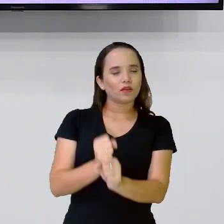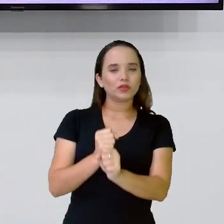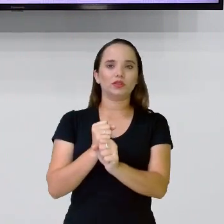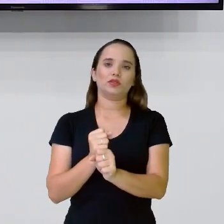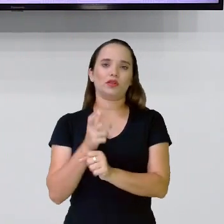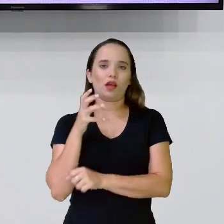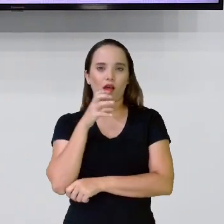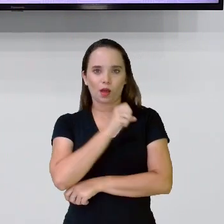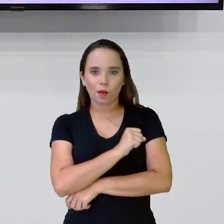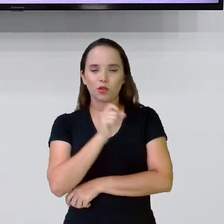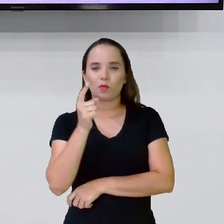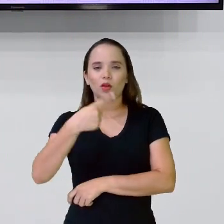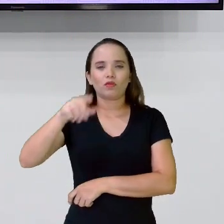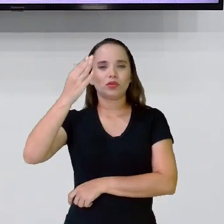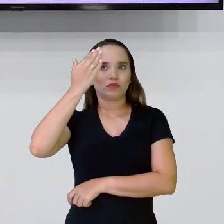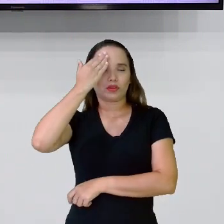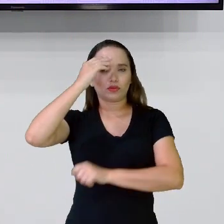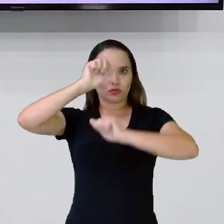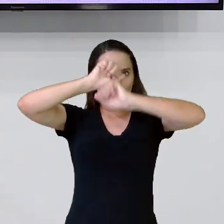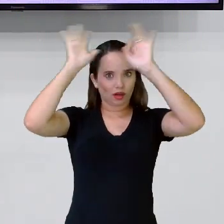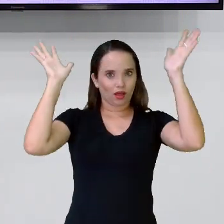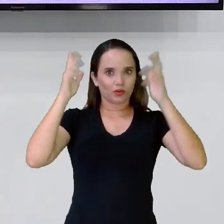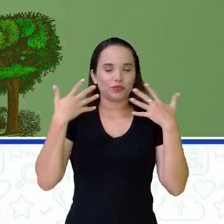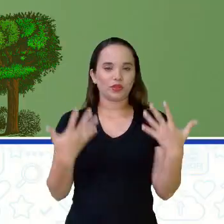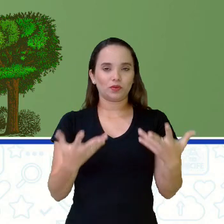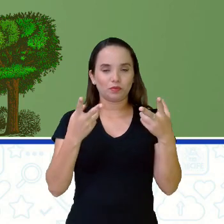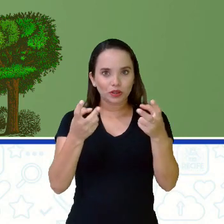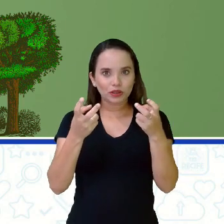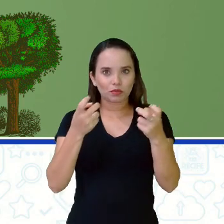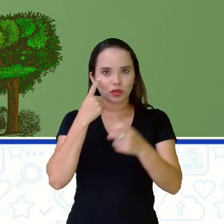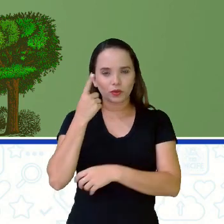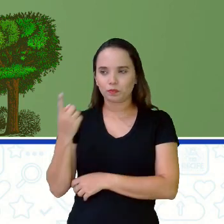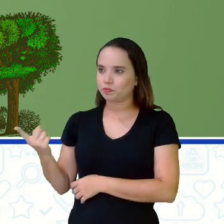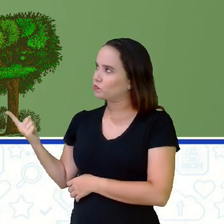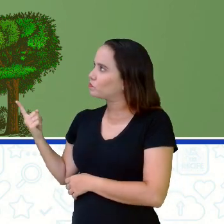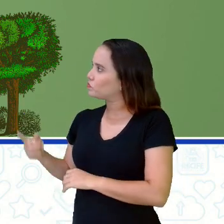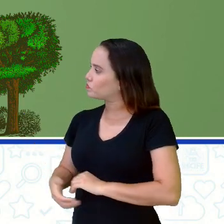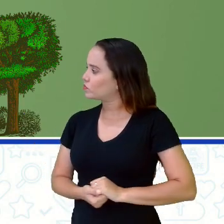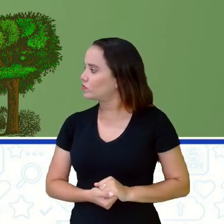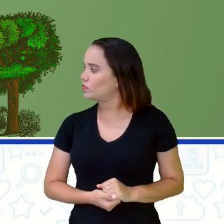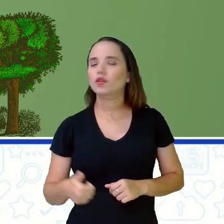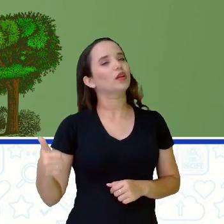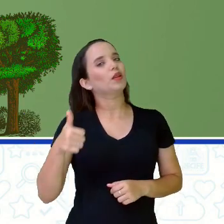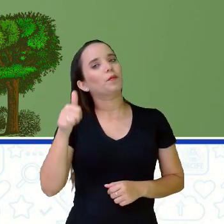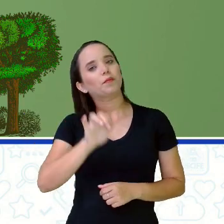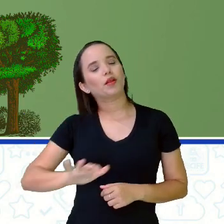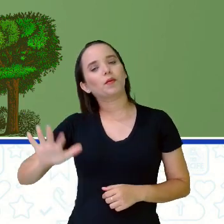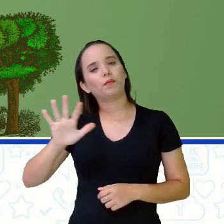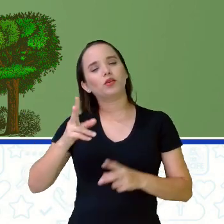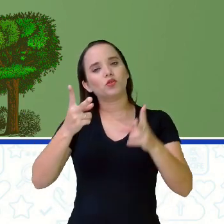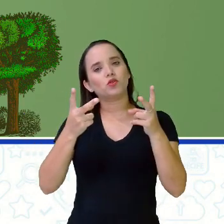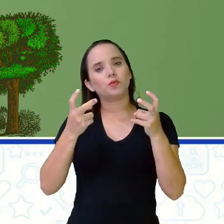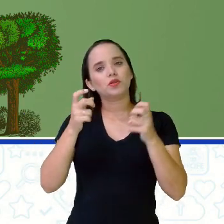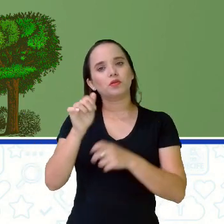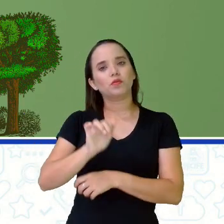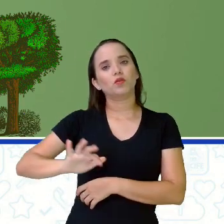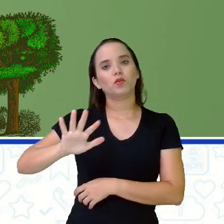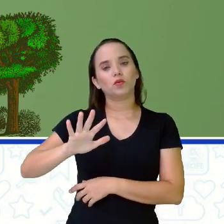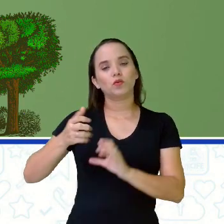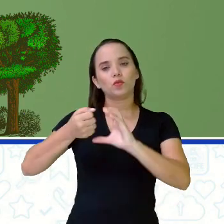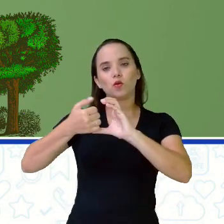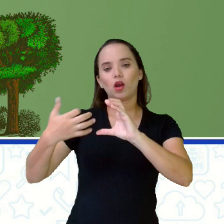afinadinho nas mentes de vocês. Então, observa aqui, ó. Lá naquela primeira imagem, nós vimos esse tipo de elementos